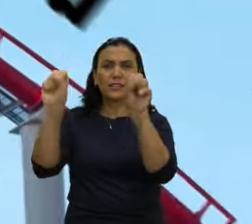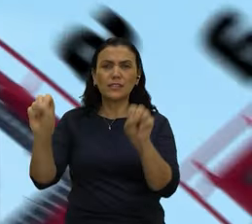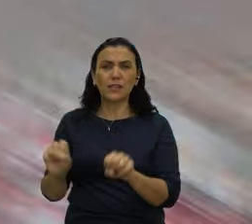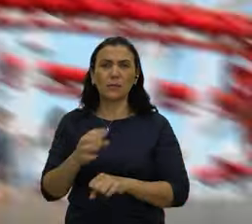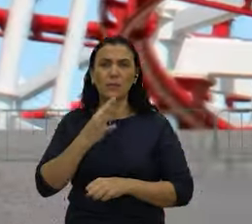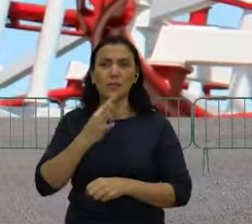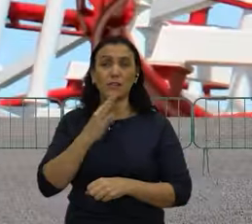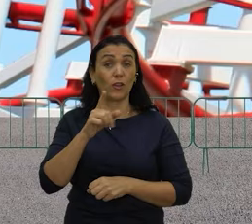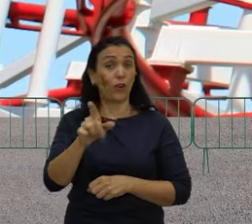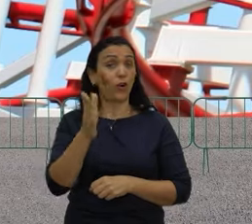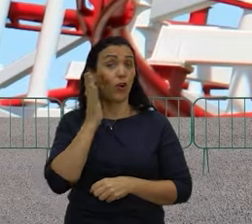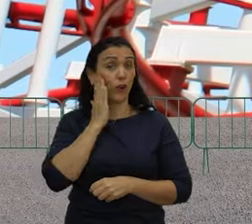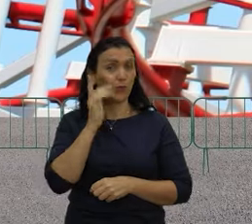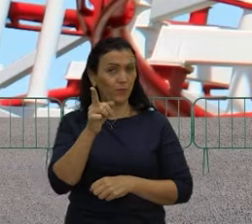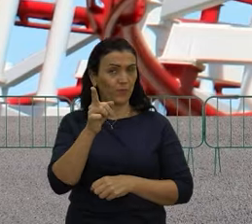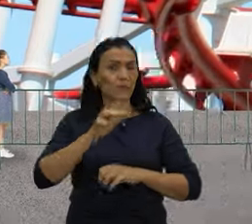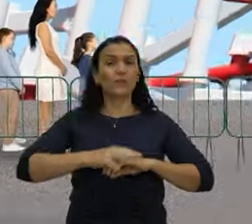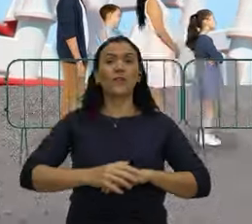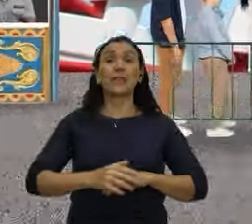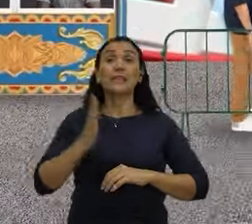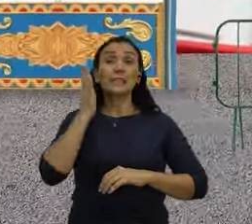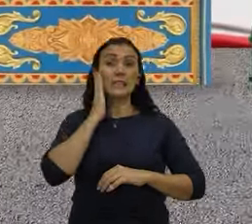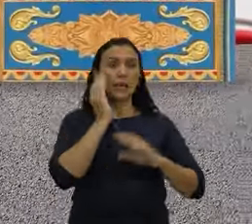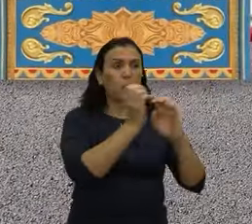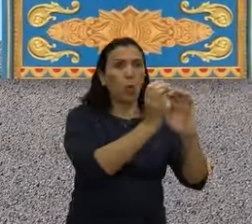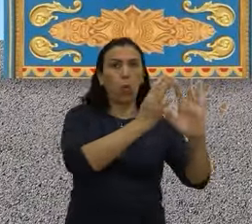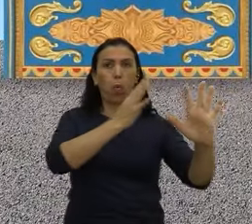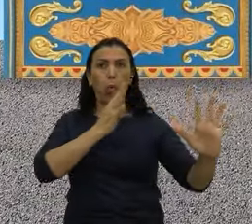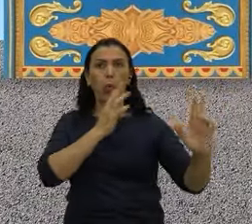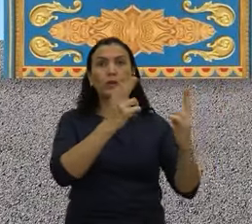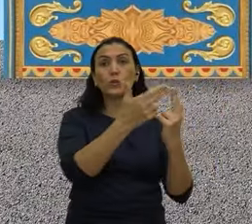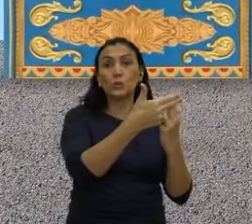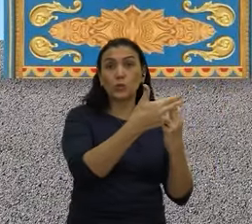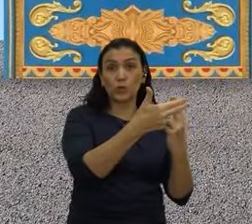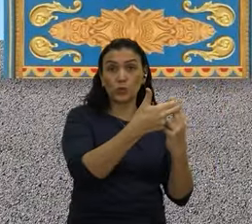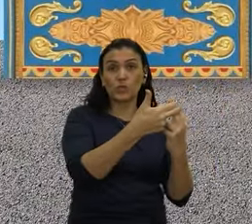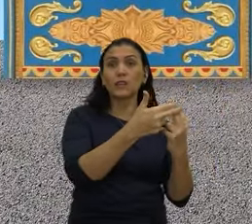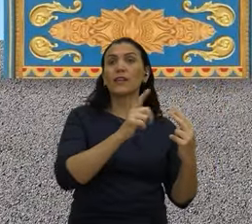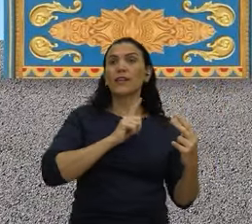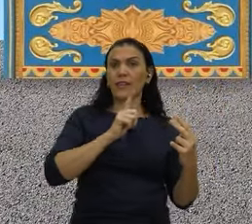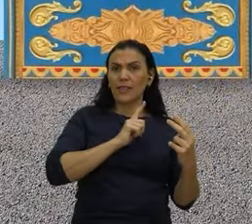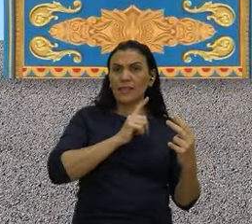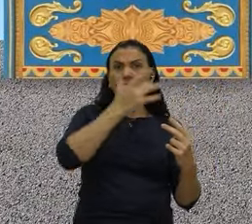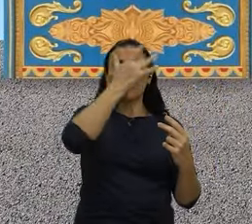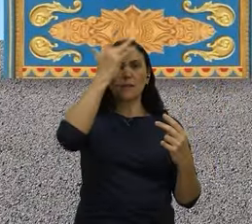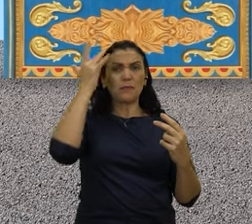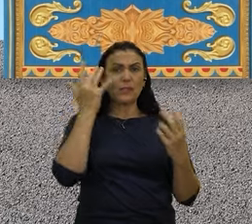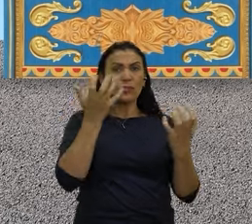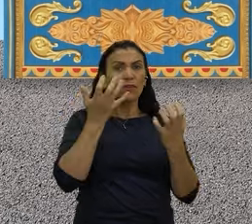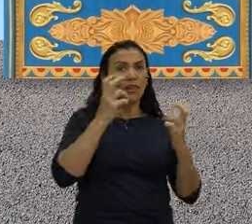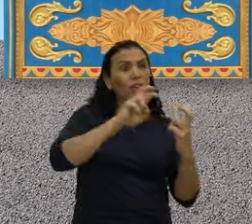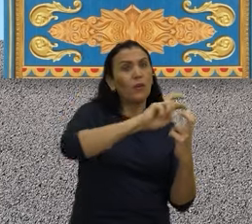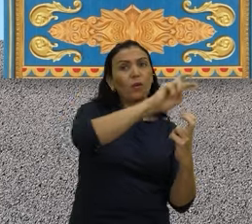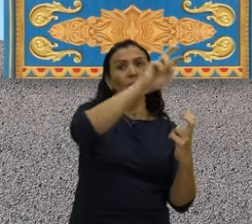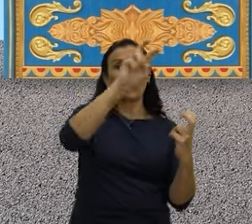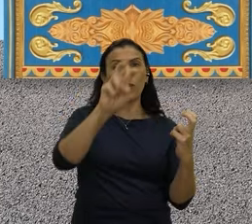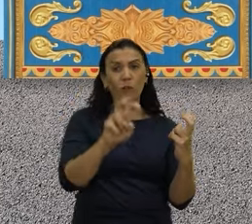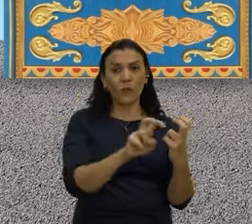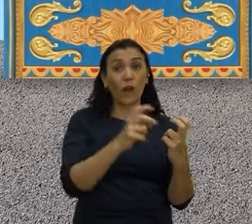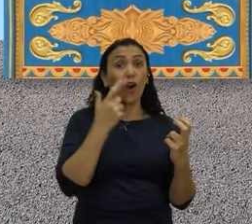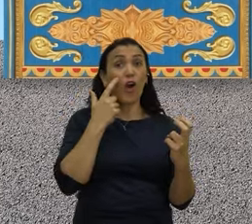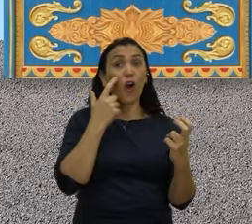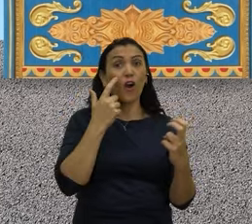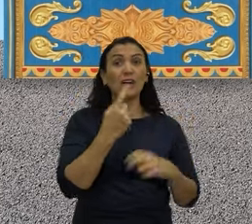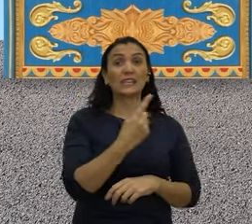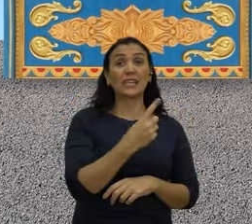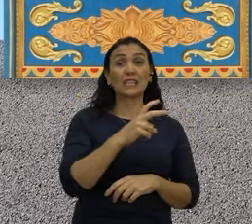do sistema. Agora vê só, a gente sabe que a fila do SUS é maior, né? Afinal, tem muito mais gente querendo andar nessa roda gigante.